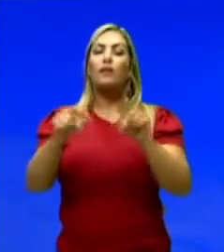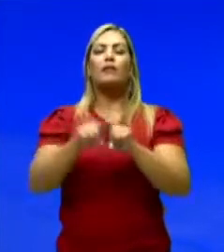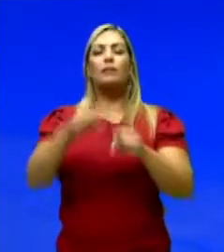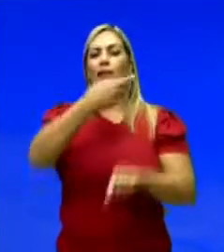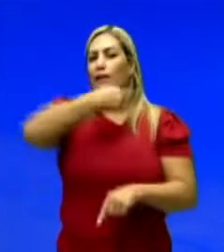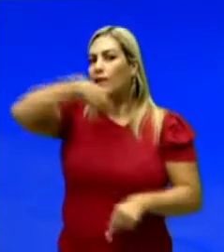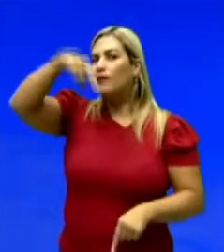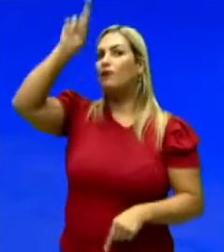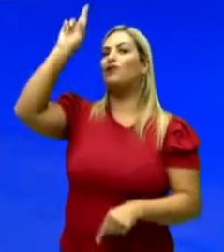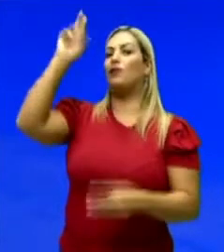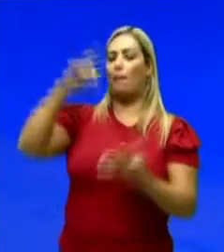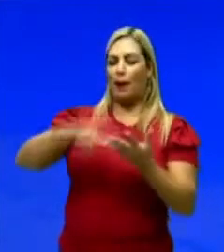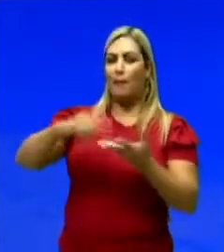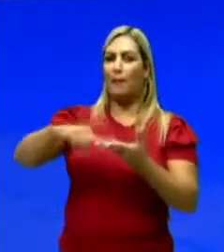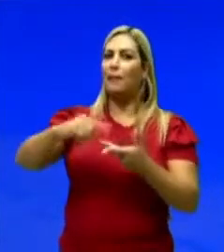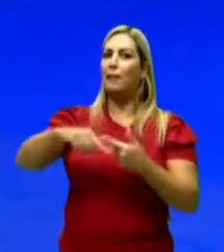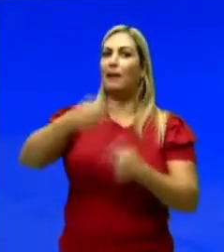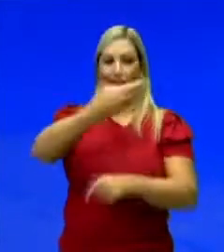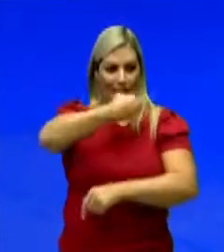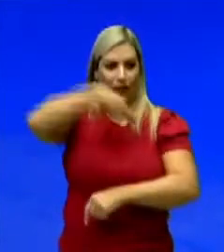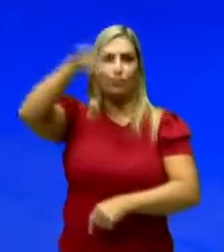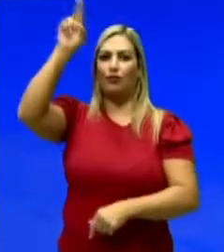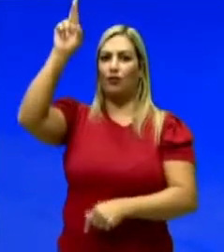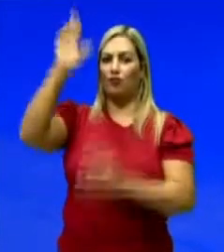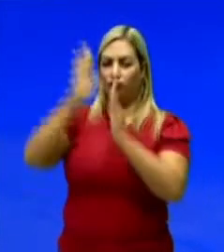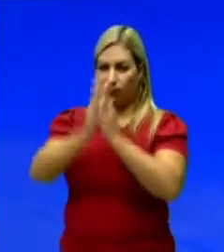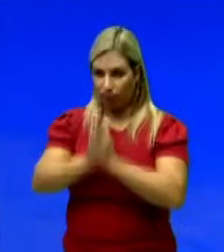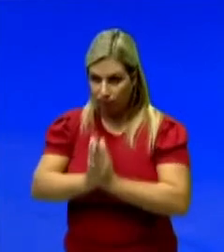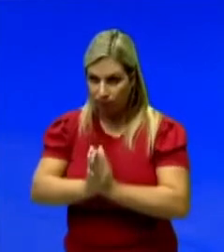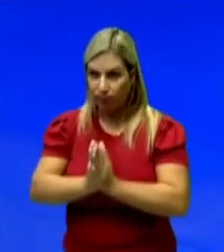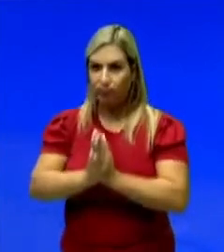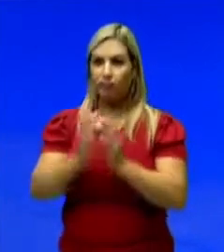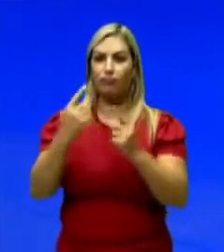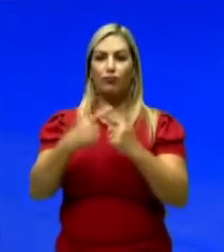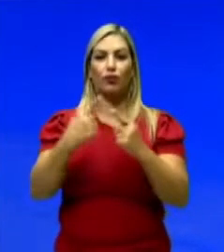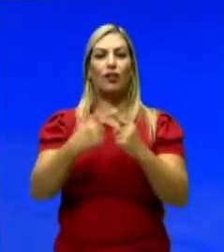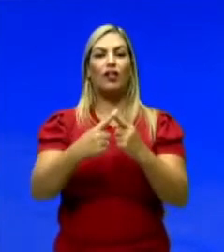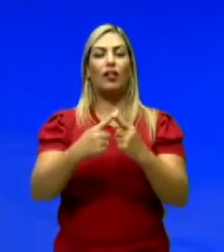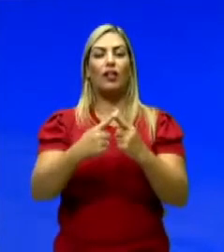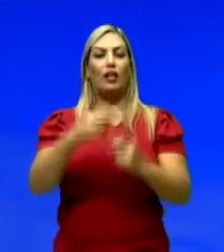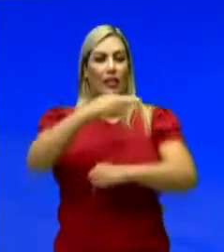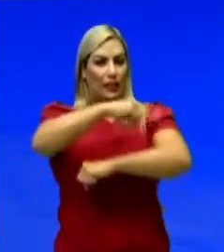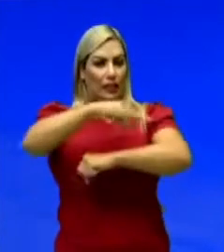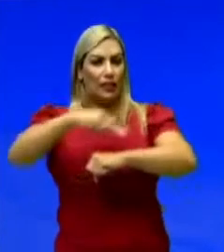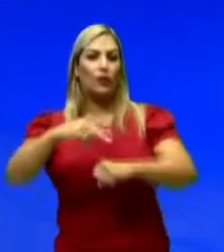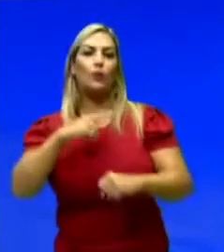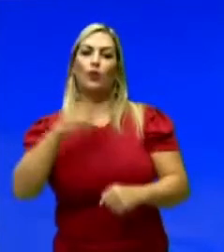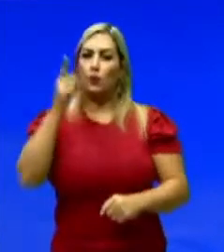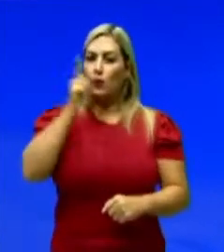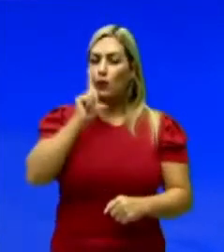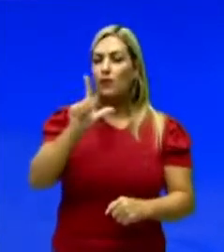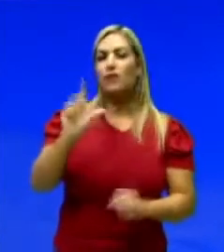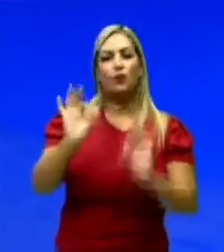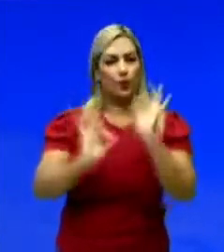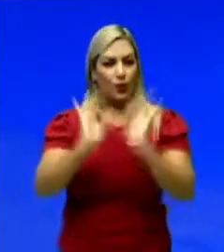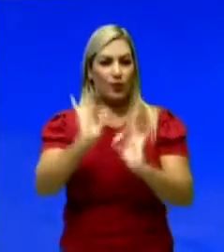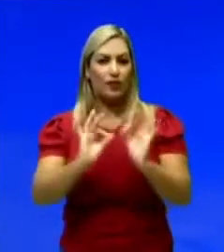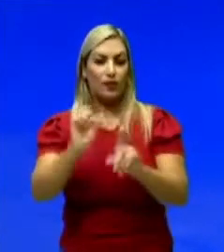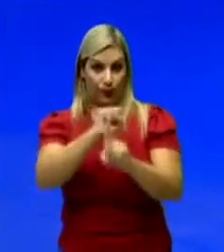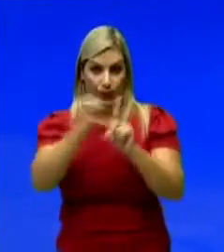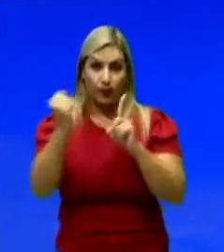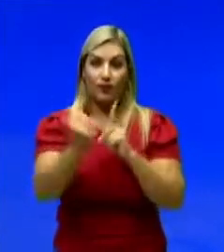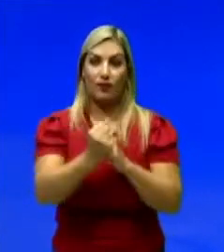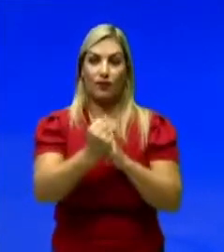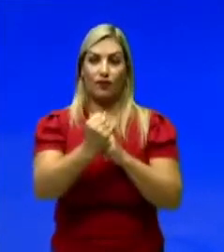egípcios né os egípcios consideravam o nilo como uma dádiva porque a partir do nível que eles conseguiram construir